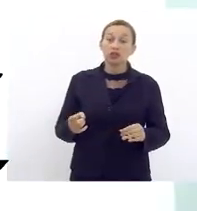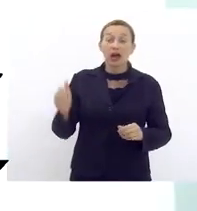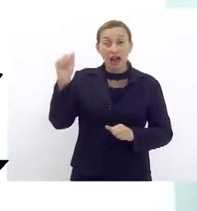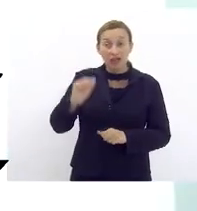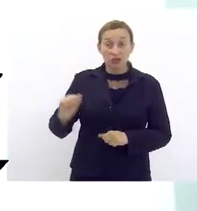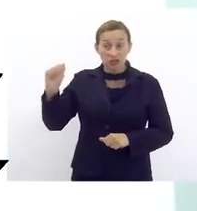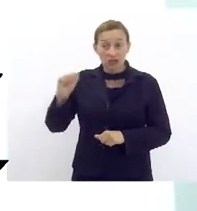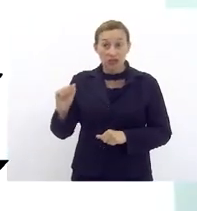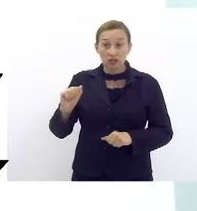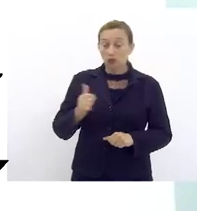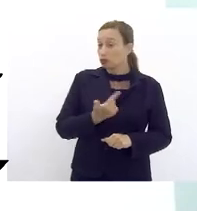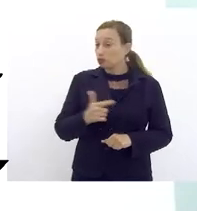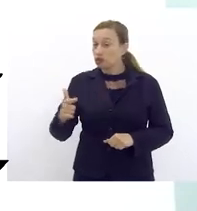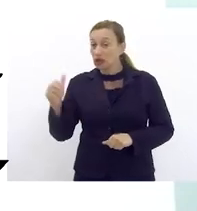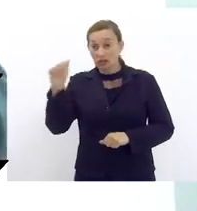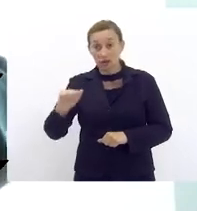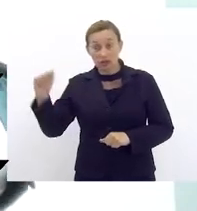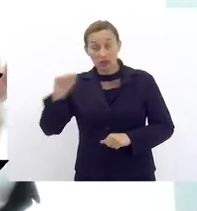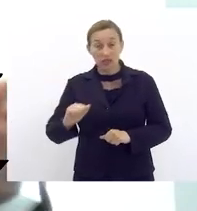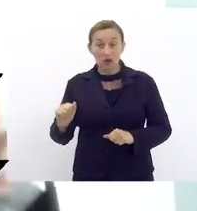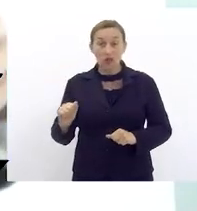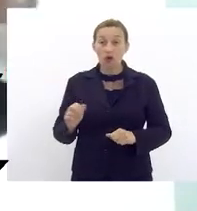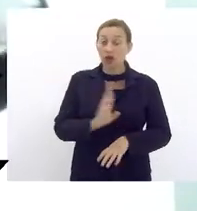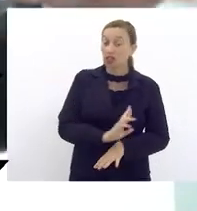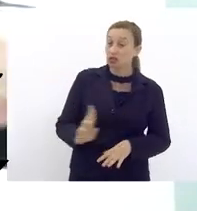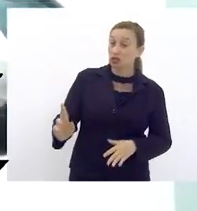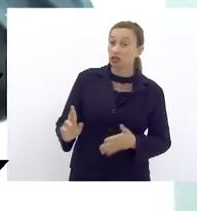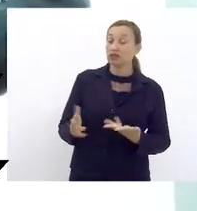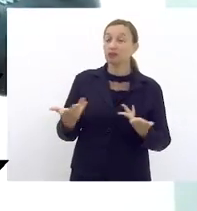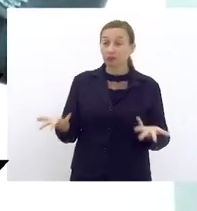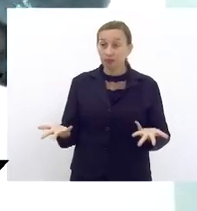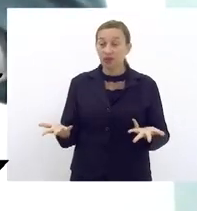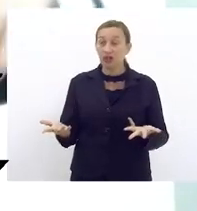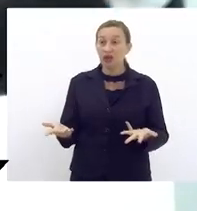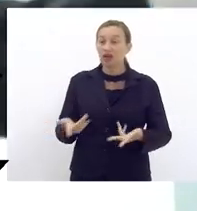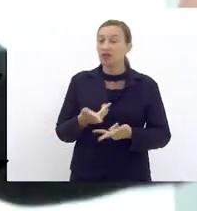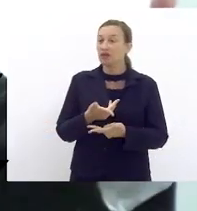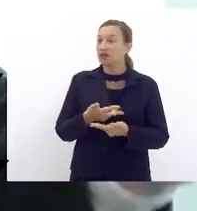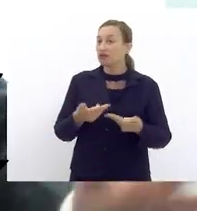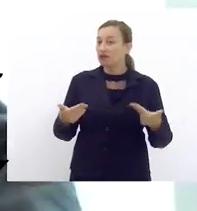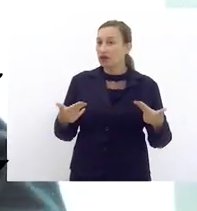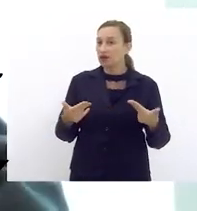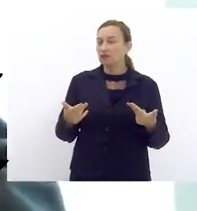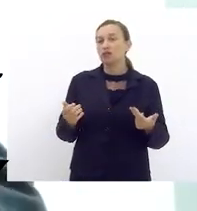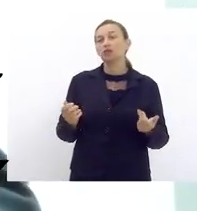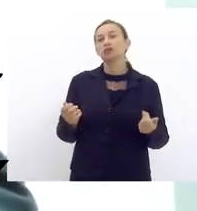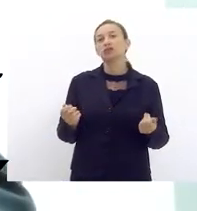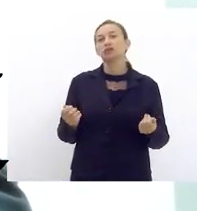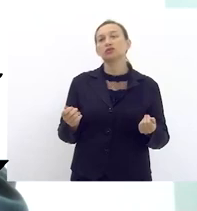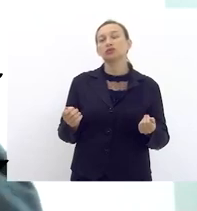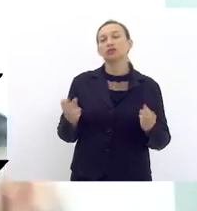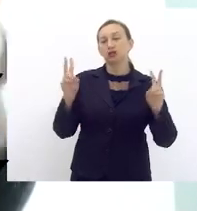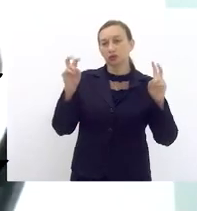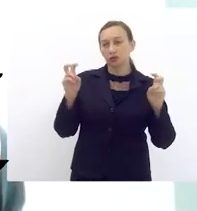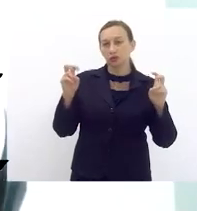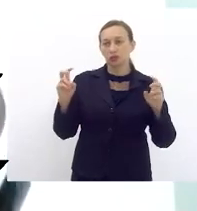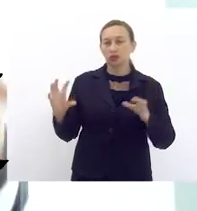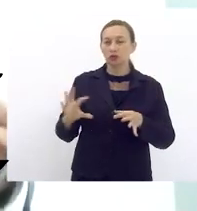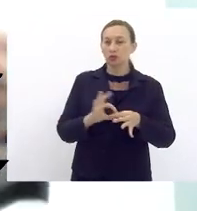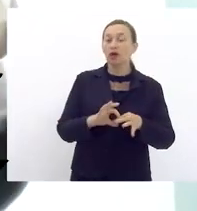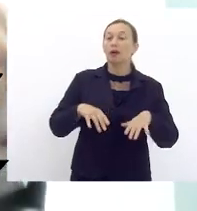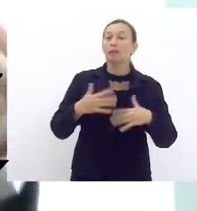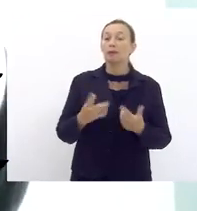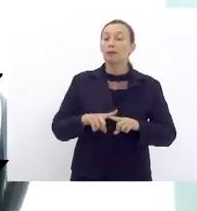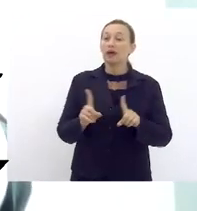ou não ter associações religiosas e determinados aspectos enfim há uma infinidade de posições que são decorrentes disso O que importa